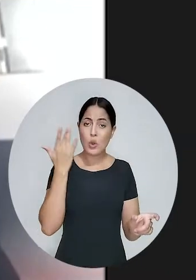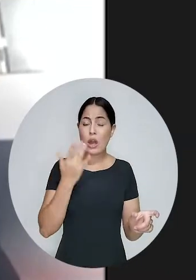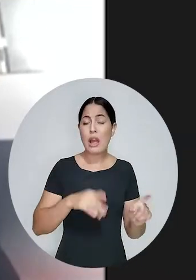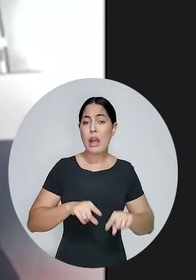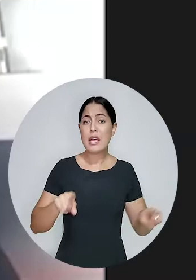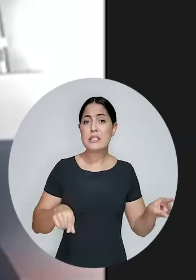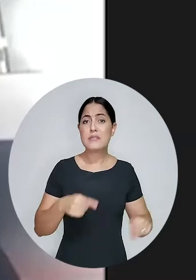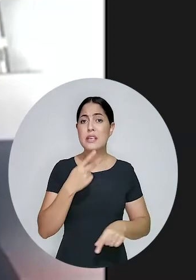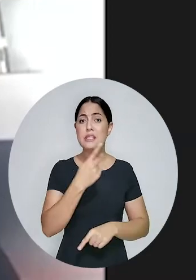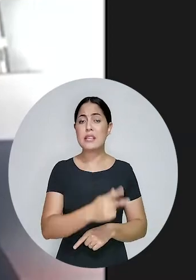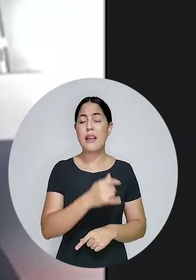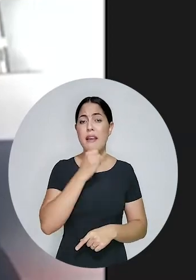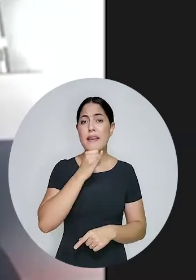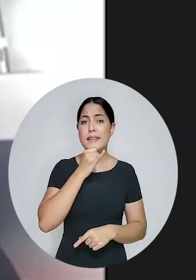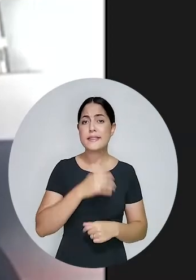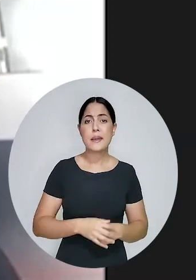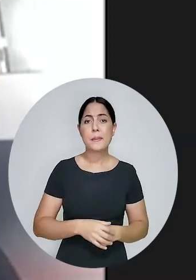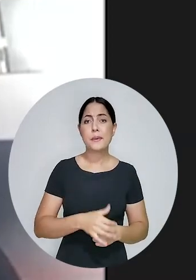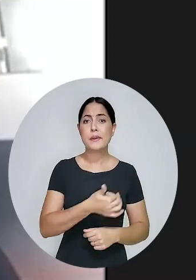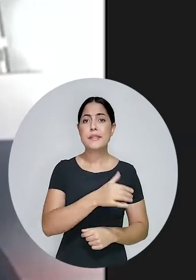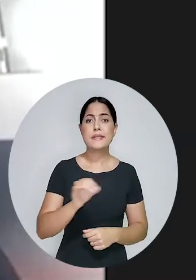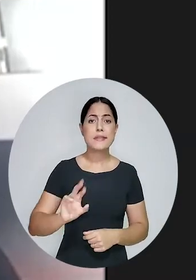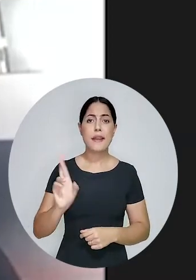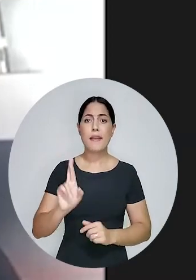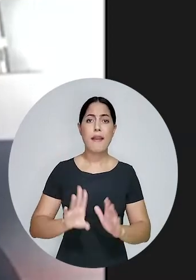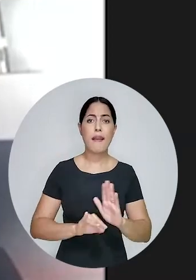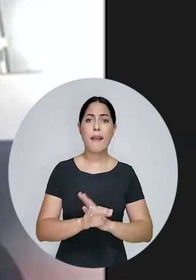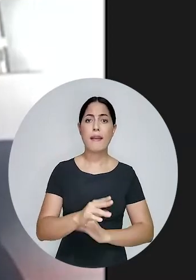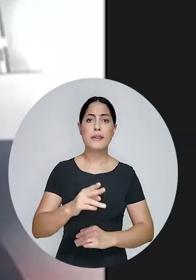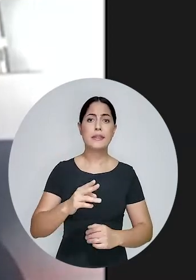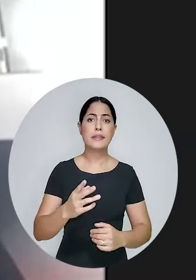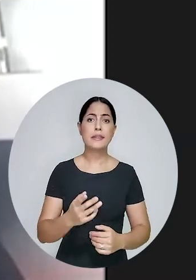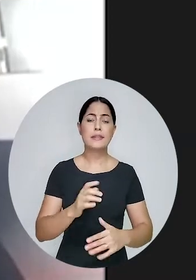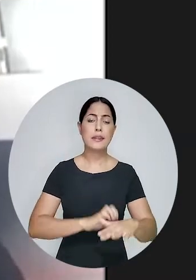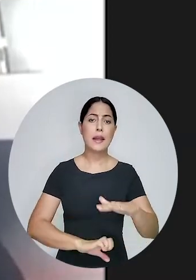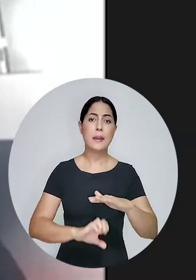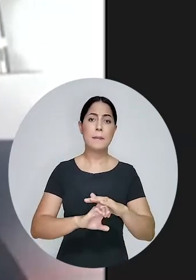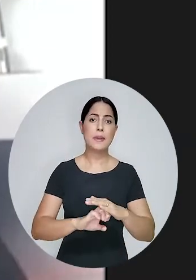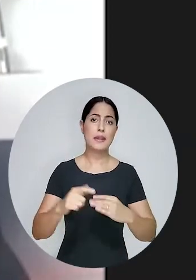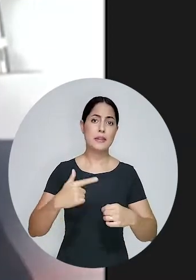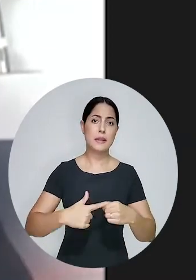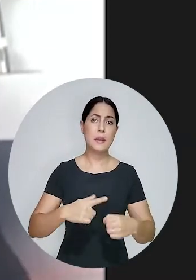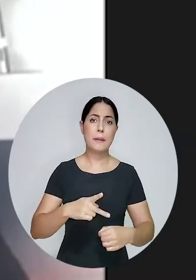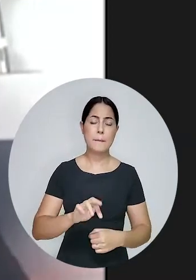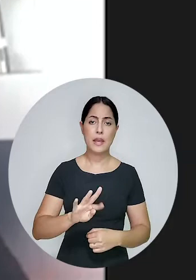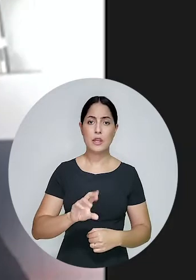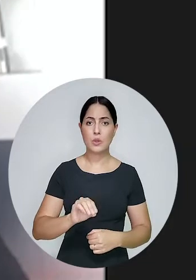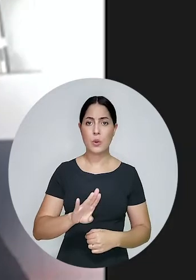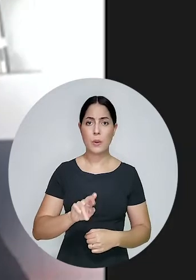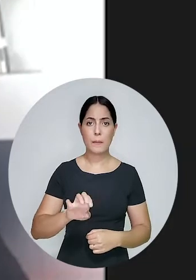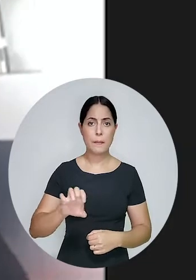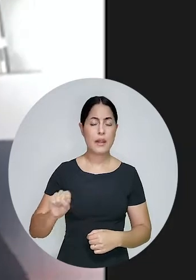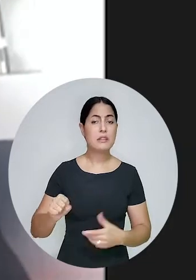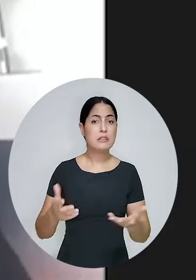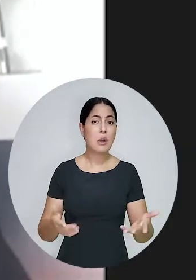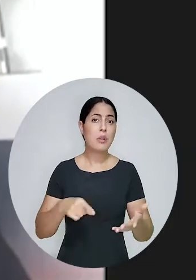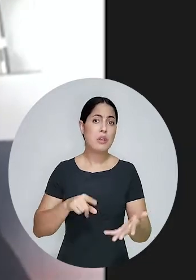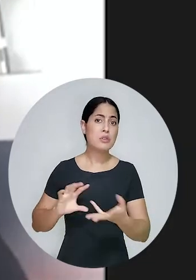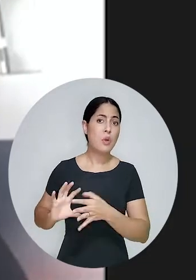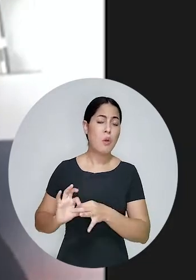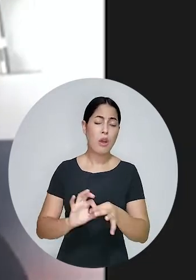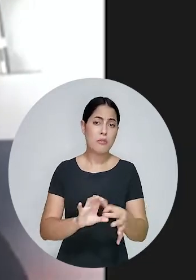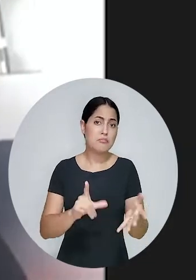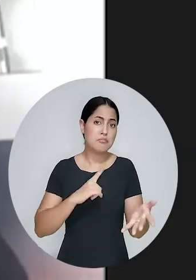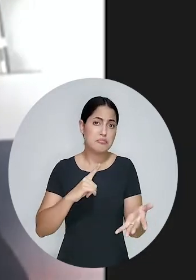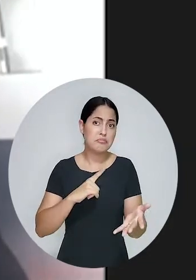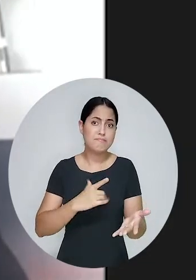perde o investidor num fundo. Então, se você investe em qualquer fundo de investimento, e a maioria dos brasileiros, às vezes